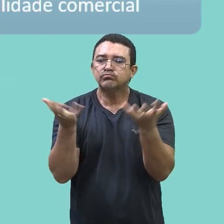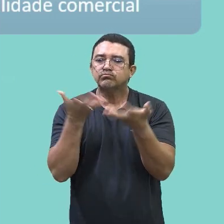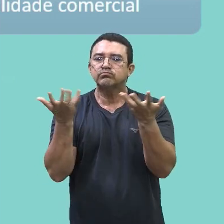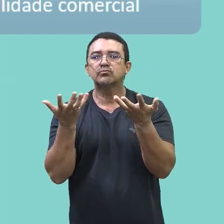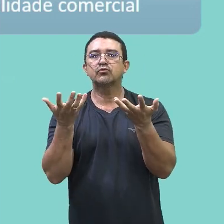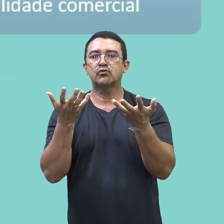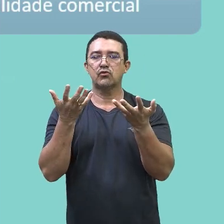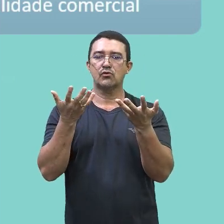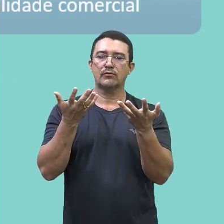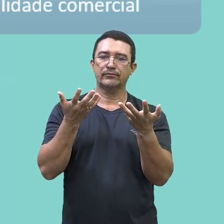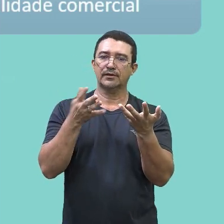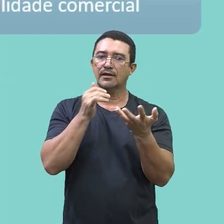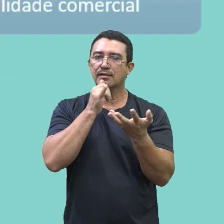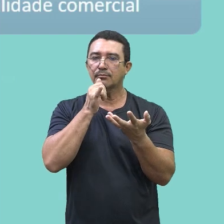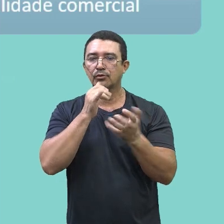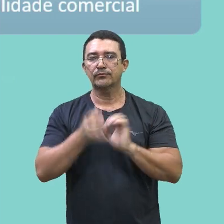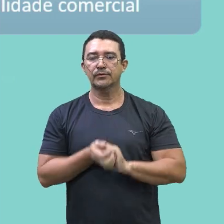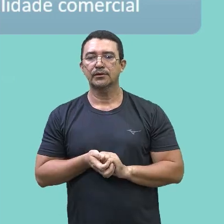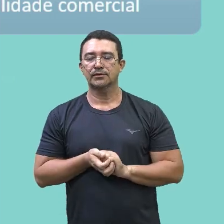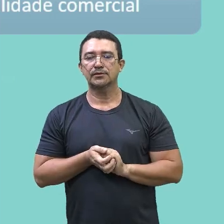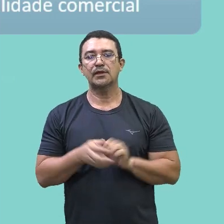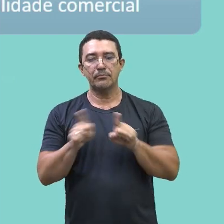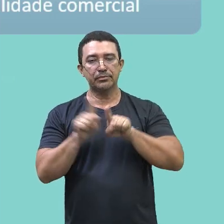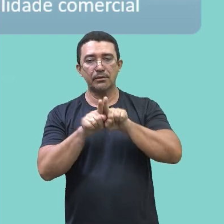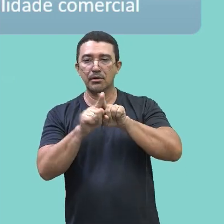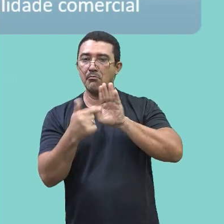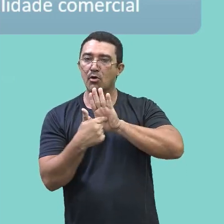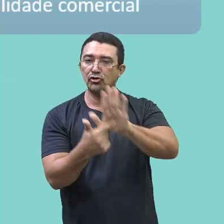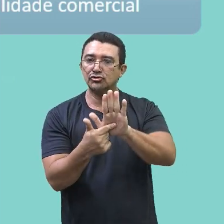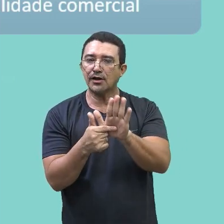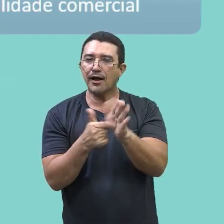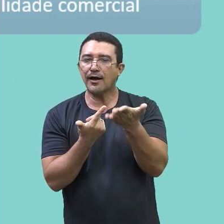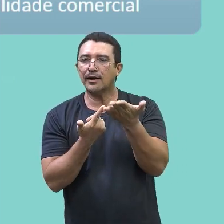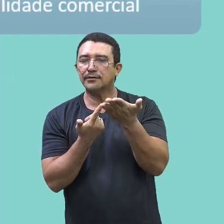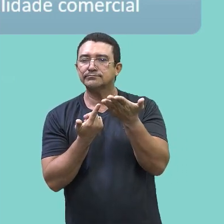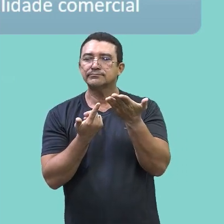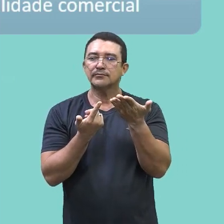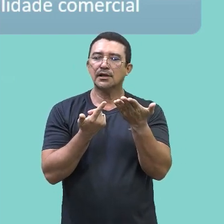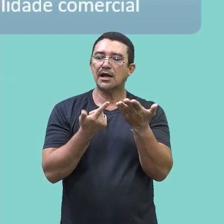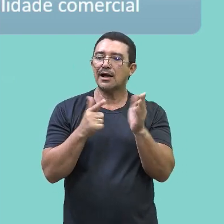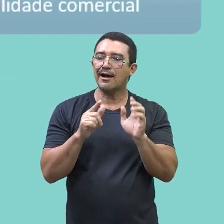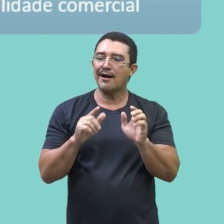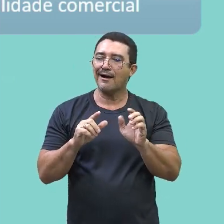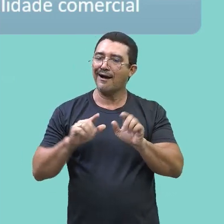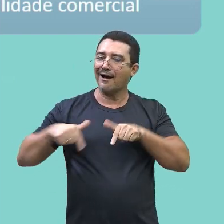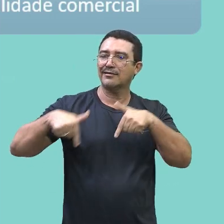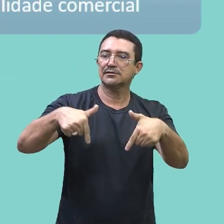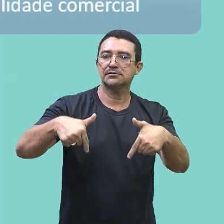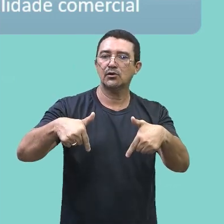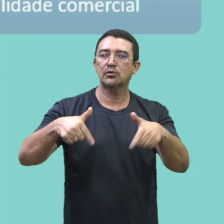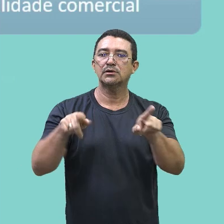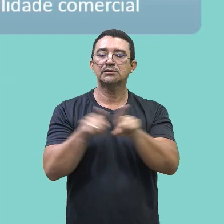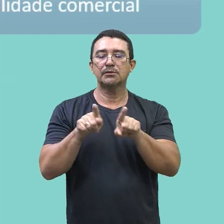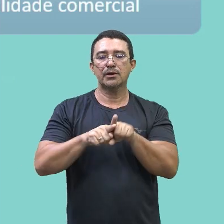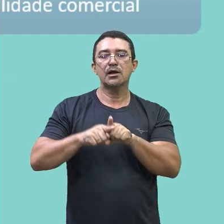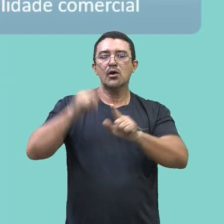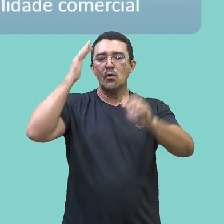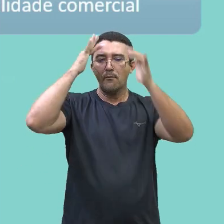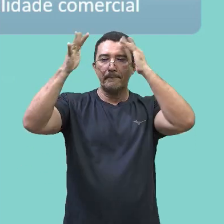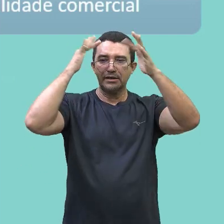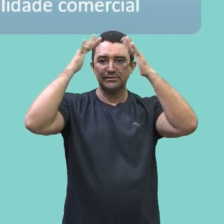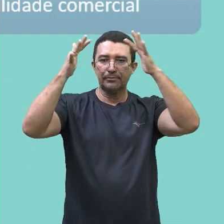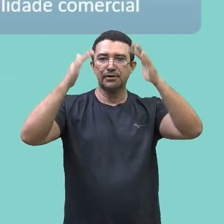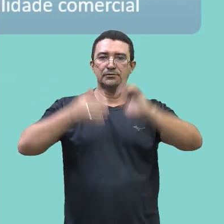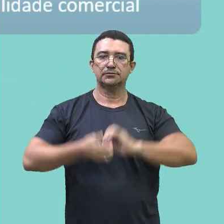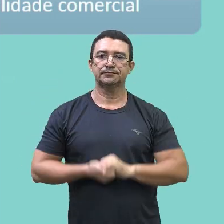persuadir, né? Vai alertar, moldar a atitude e o pensamento. E